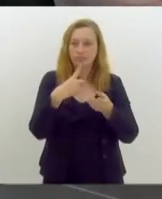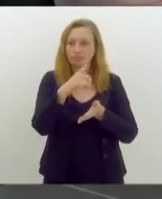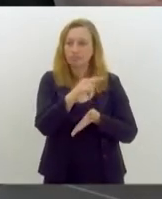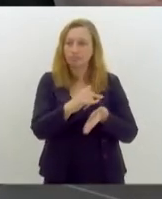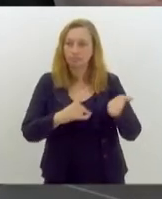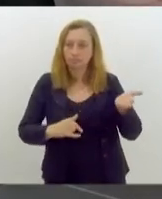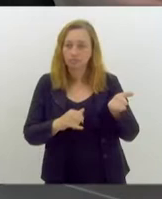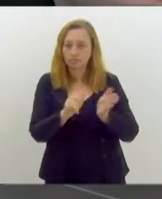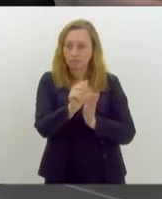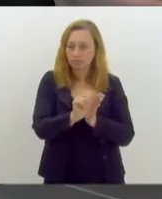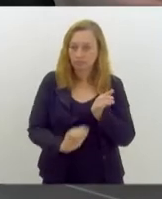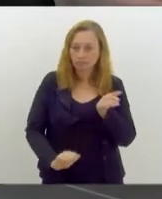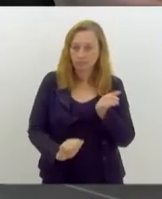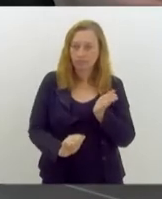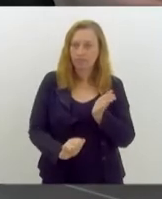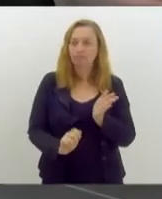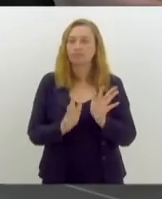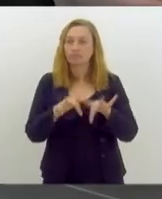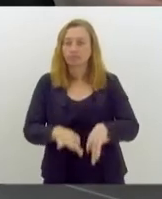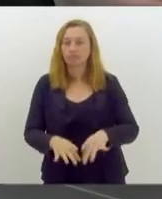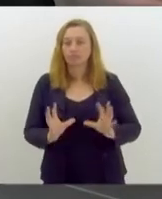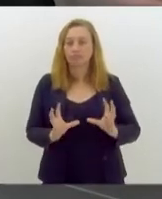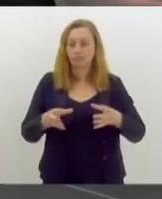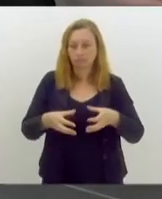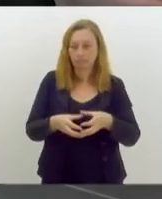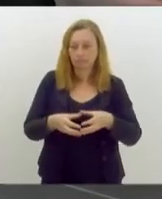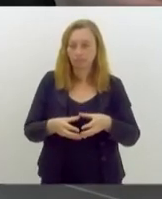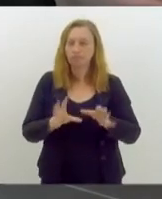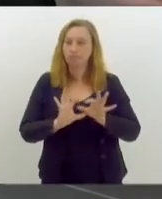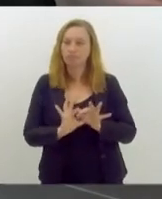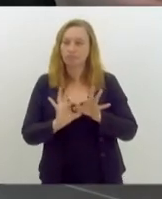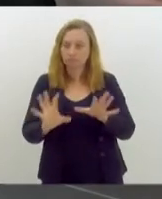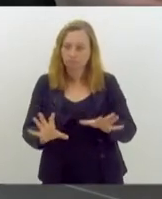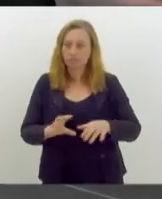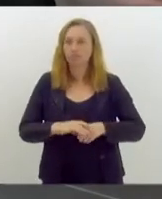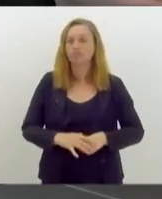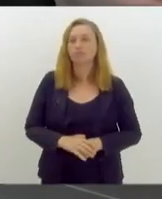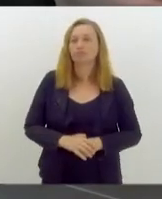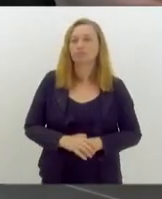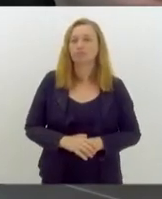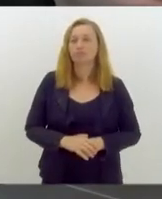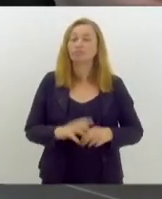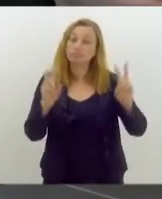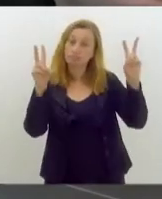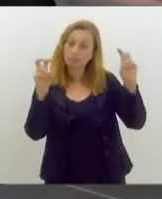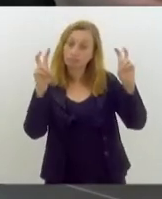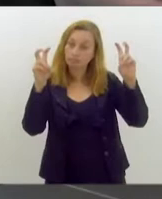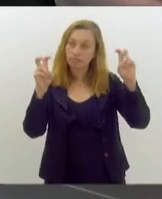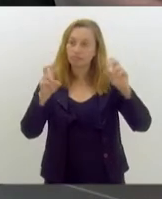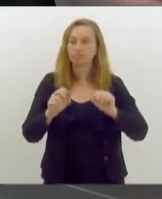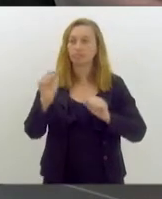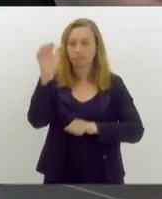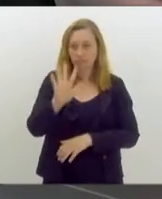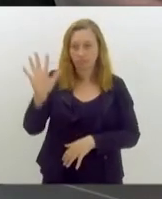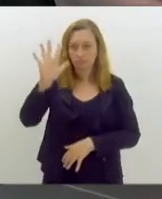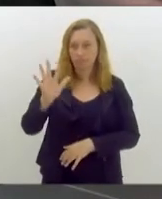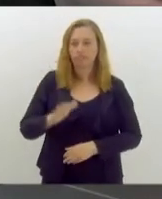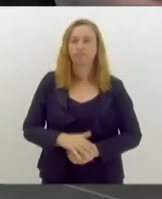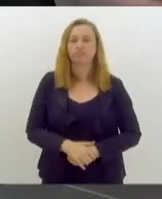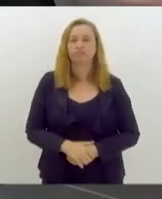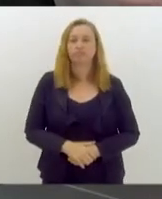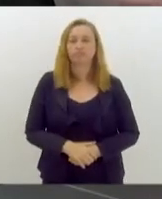final da comissão deliberações e assuntos gerais